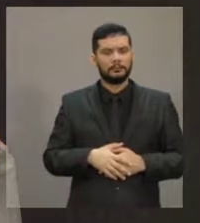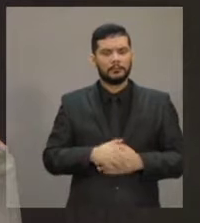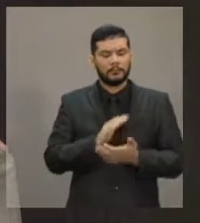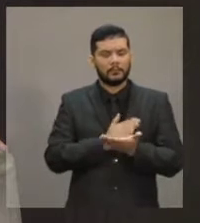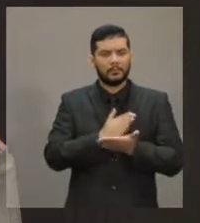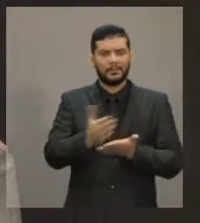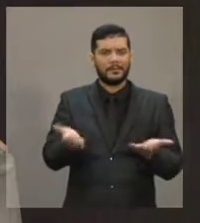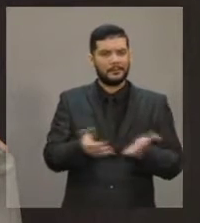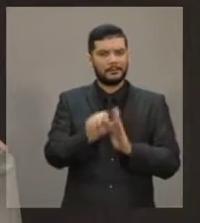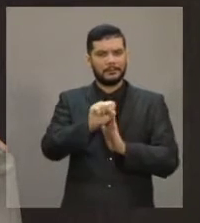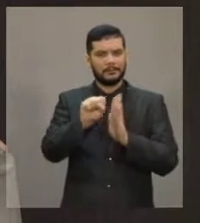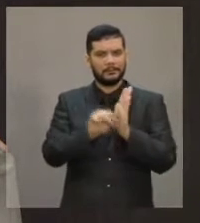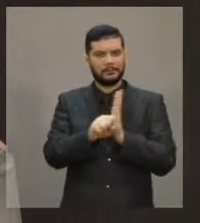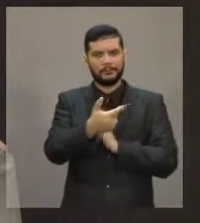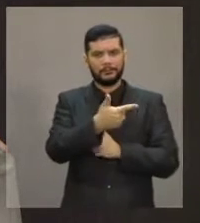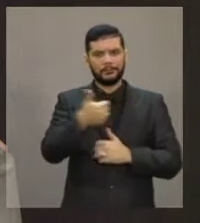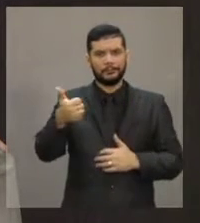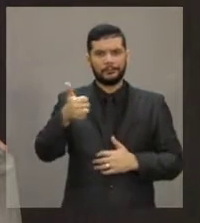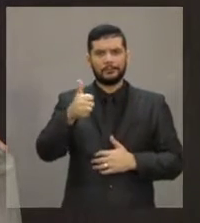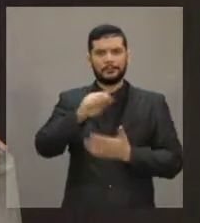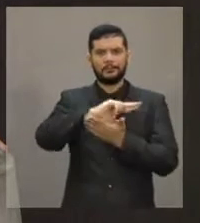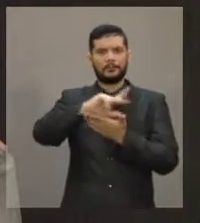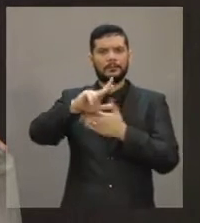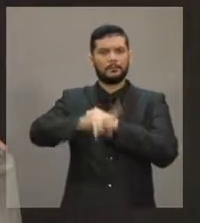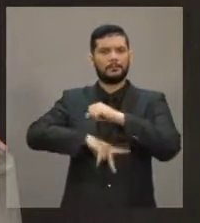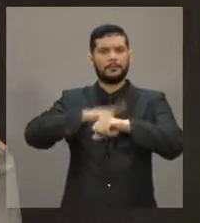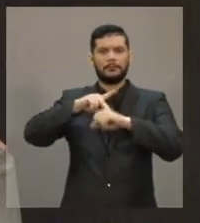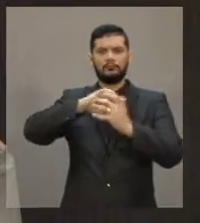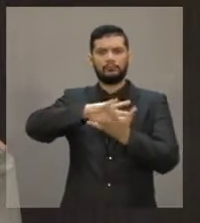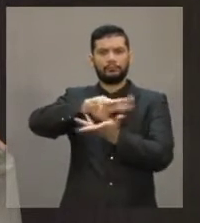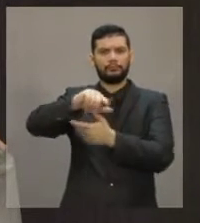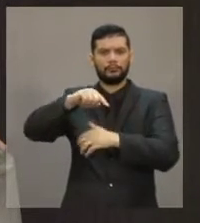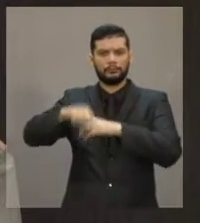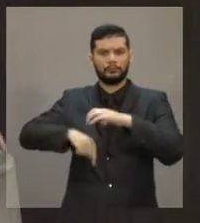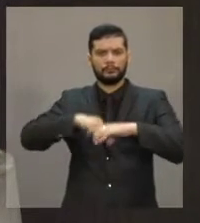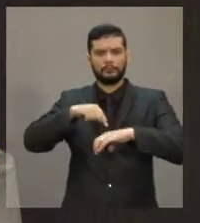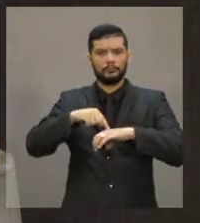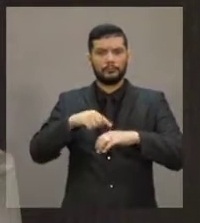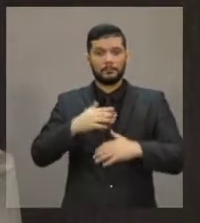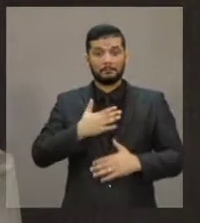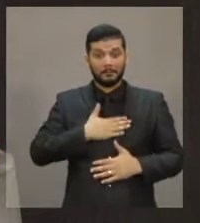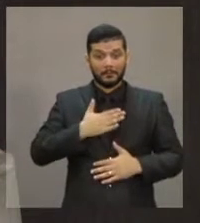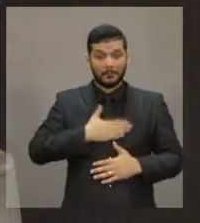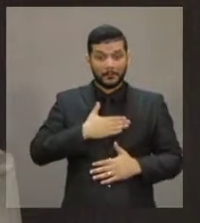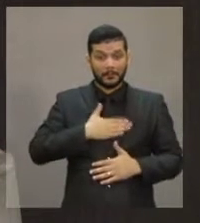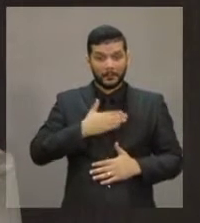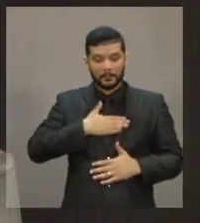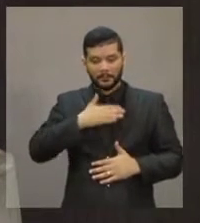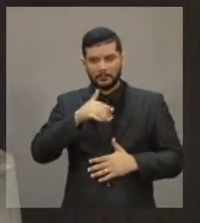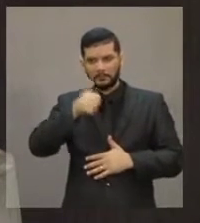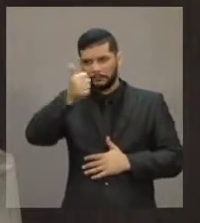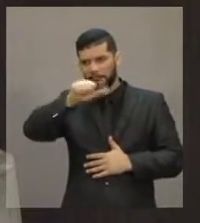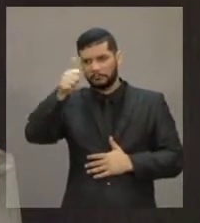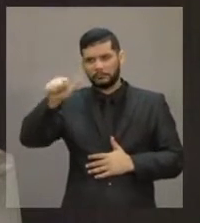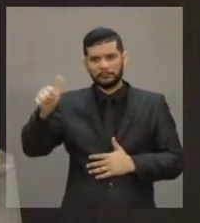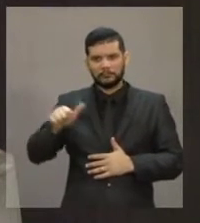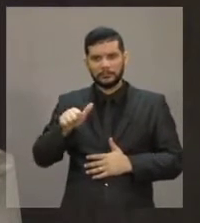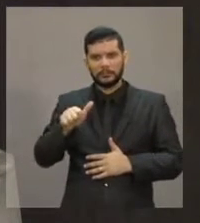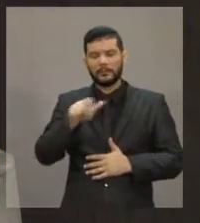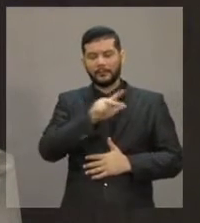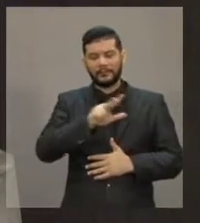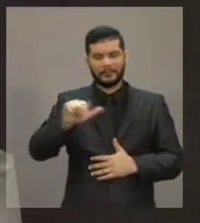XXI em vários países do mundo e que, na minha avaliação, repito, ameaçam